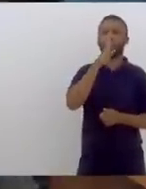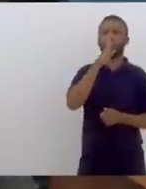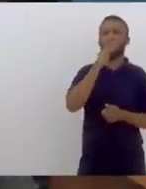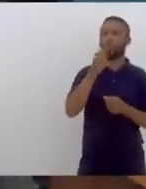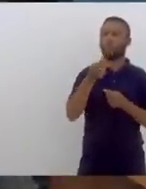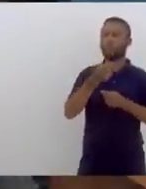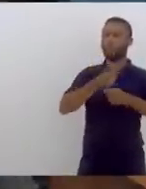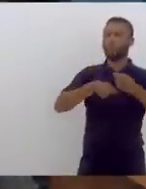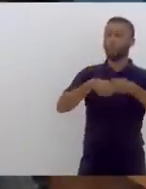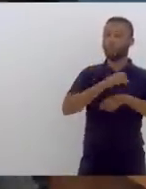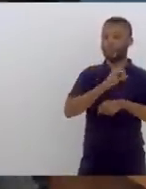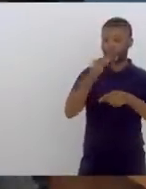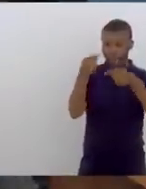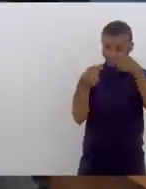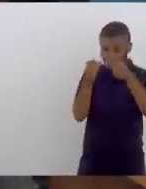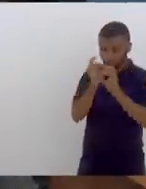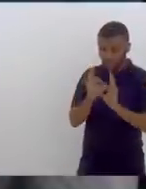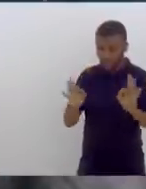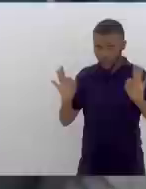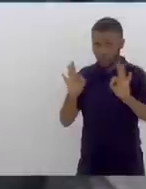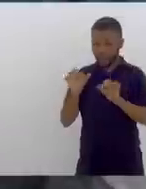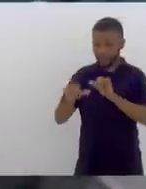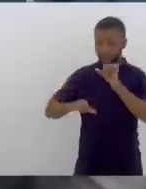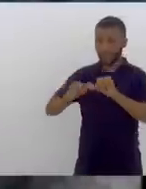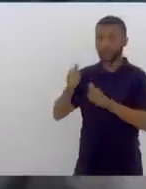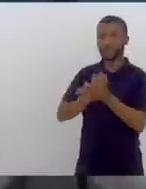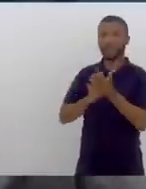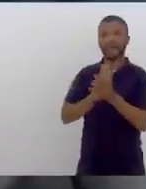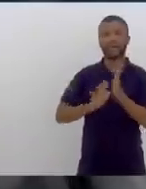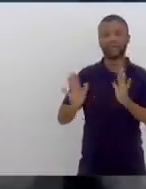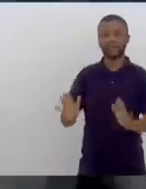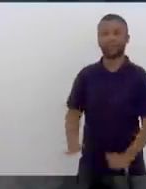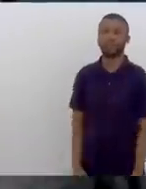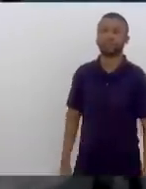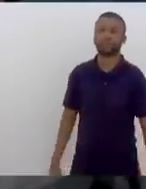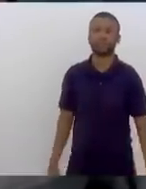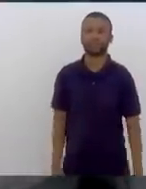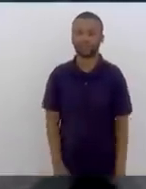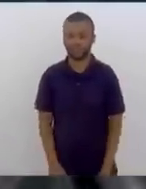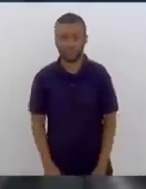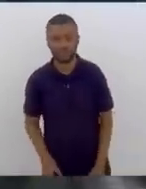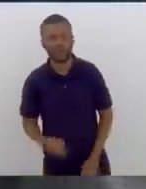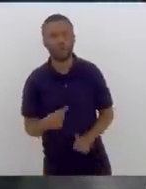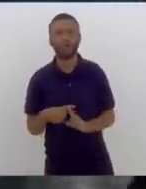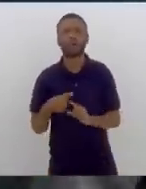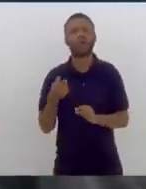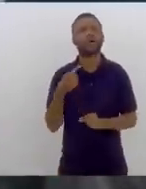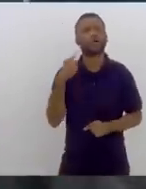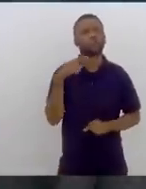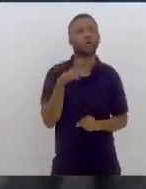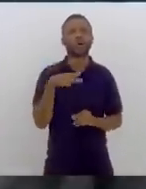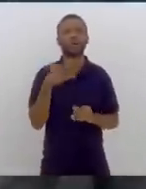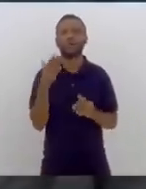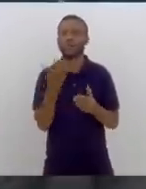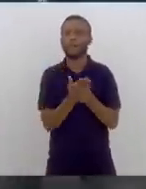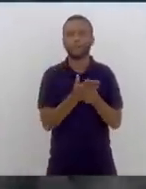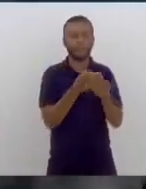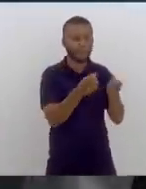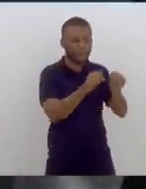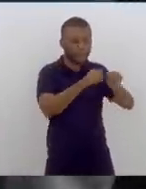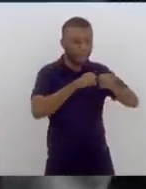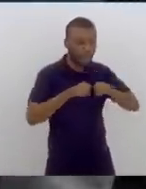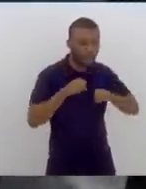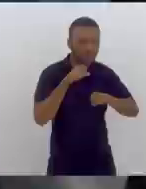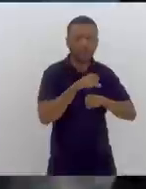porque senão discutir nada se modifica Então por que que o advogado ele não participa do processo